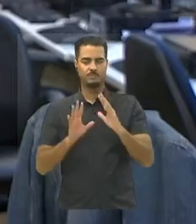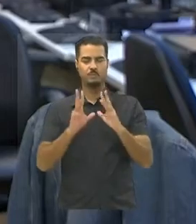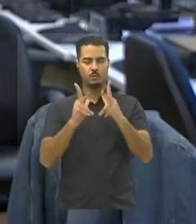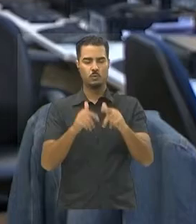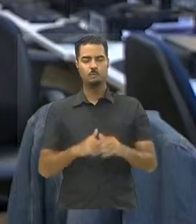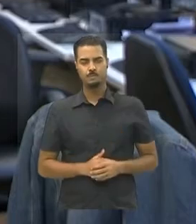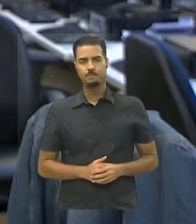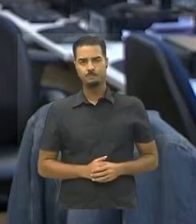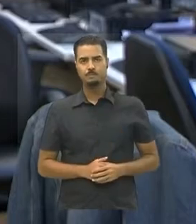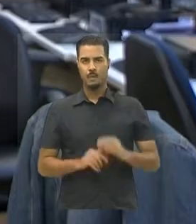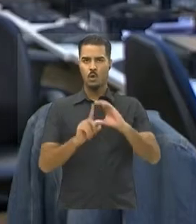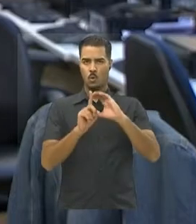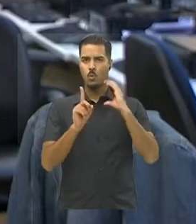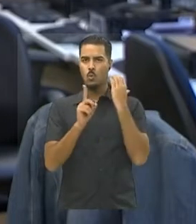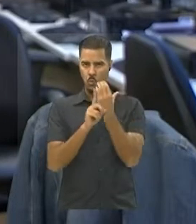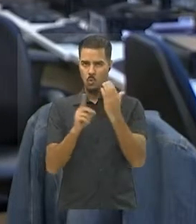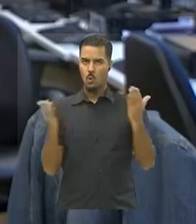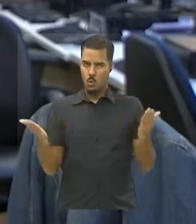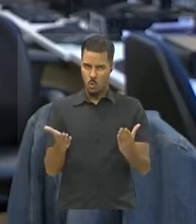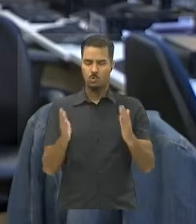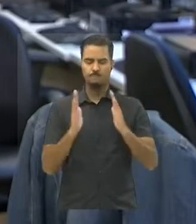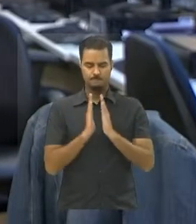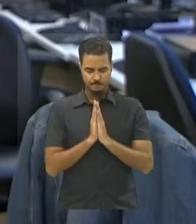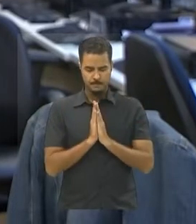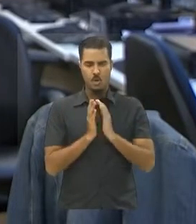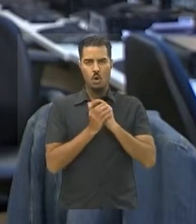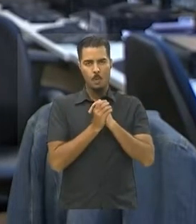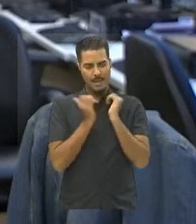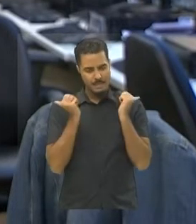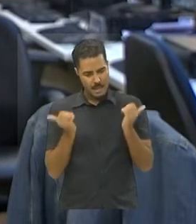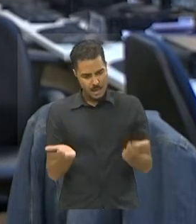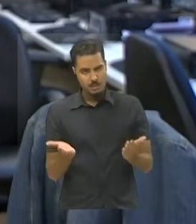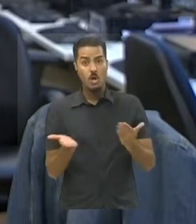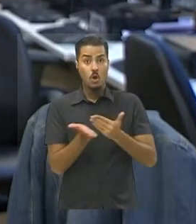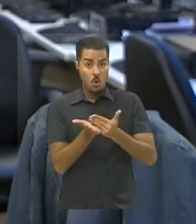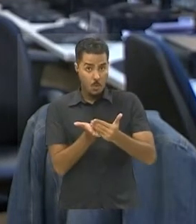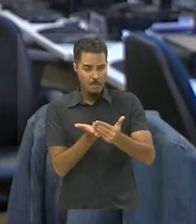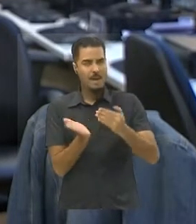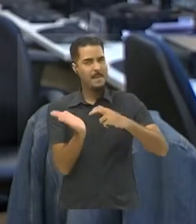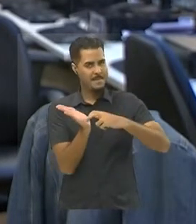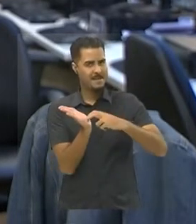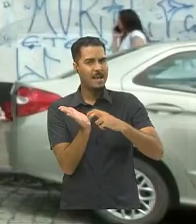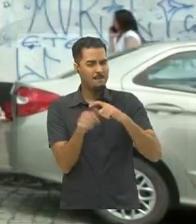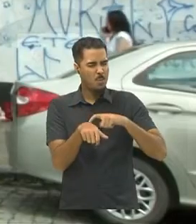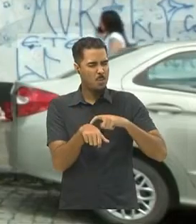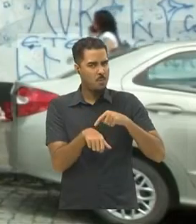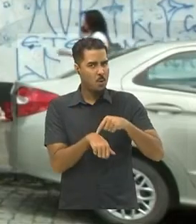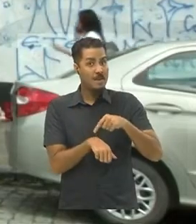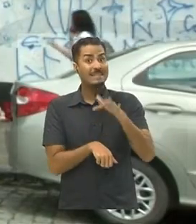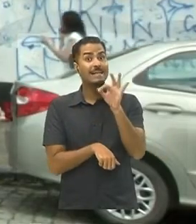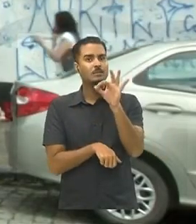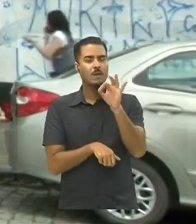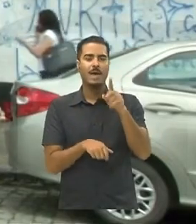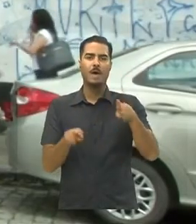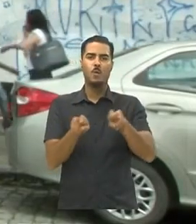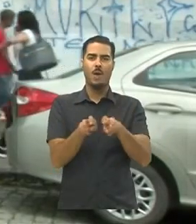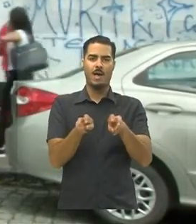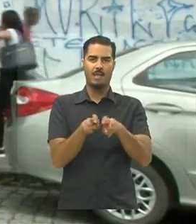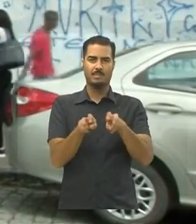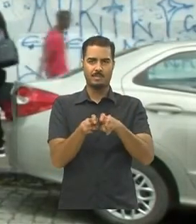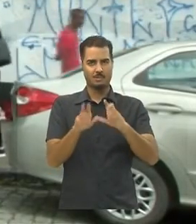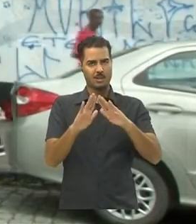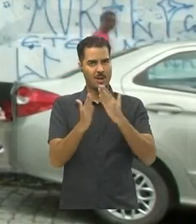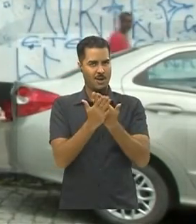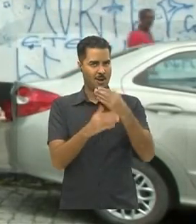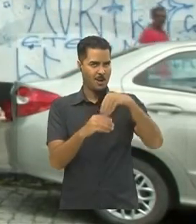O culto ecumênico em homenagem às vítimas vai começar daqui a pouco, às 10 horas da manhã, na quadra da escola. Depois do